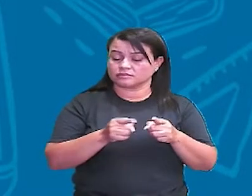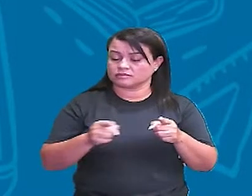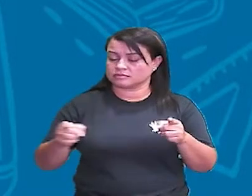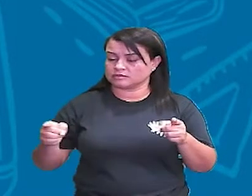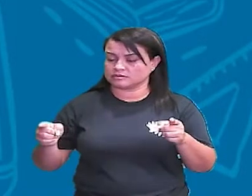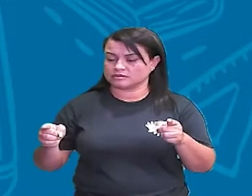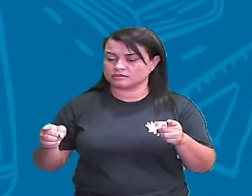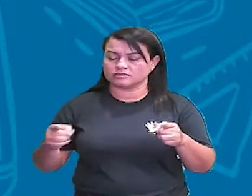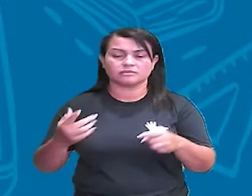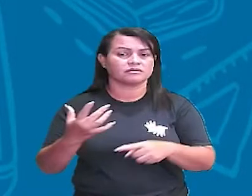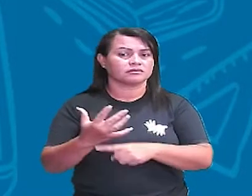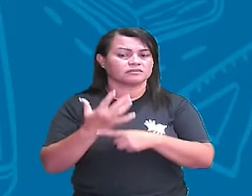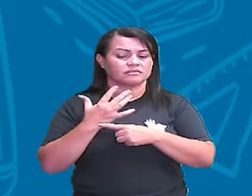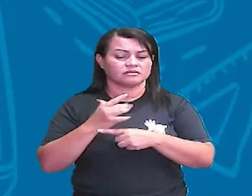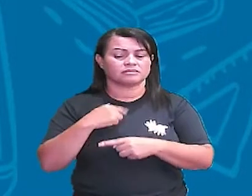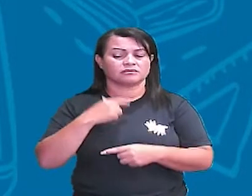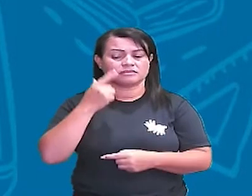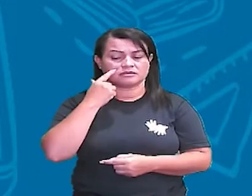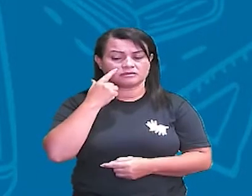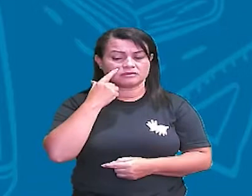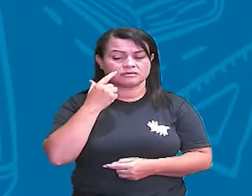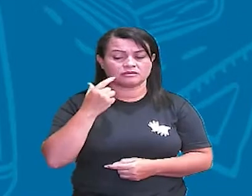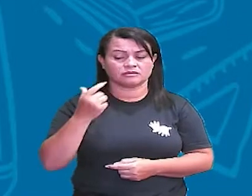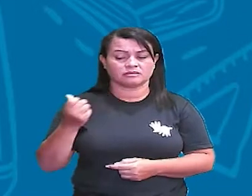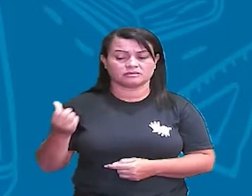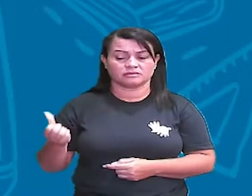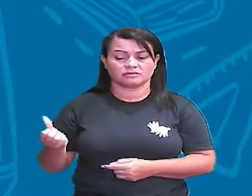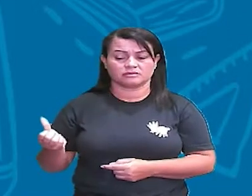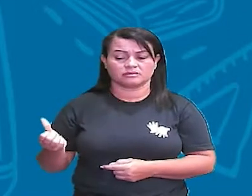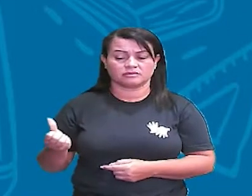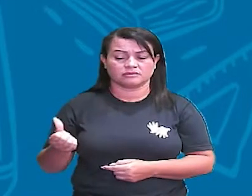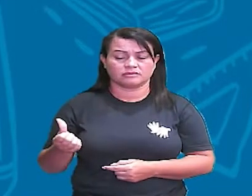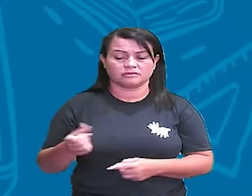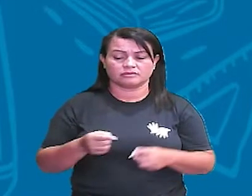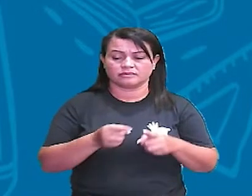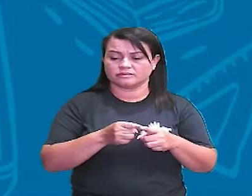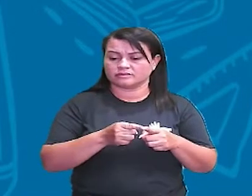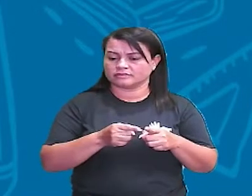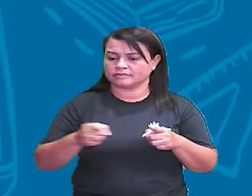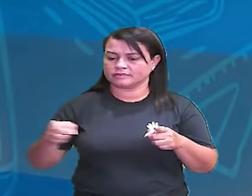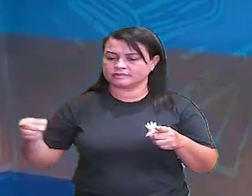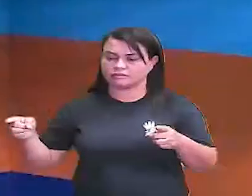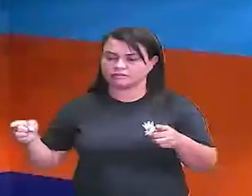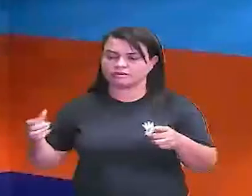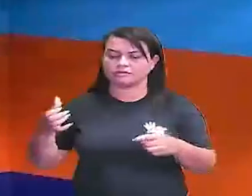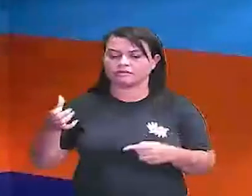gente, ó. 6, ela vai até o 6, tá? Porque a gente vai fazer